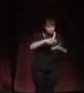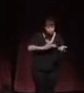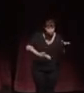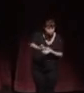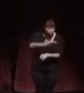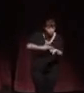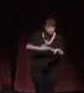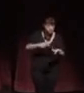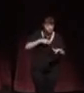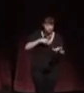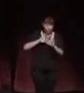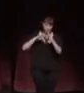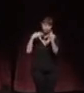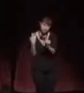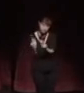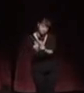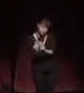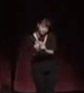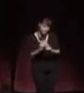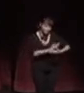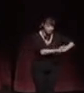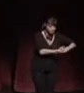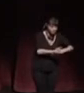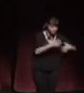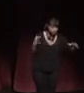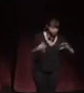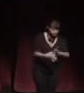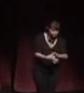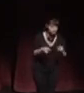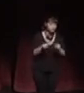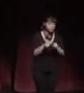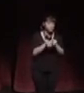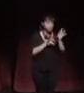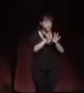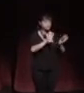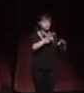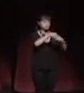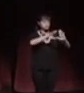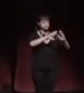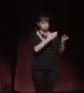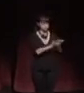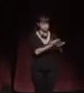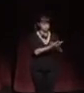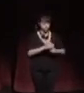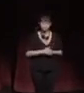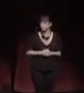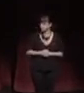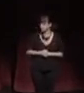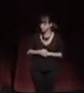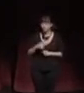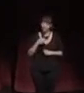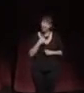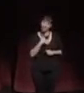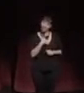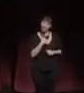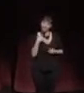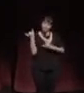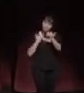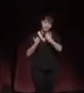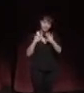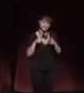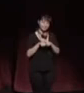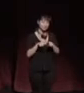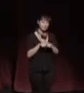bebês e famílias a projetos em centros escolares. E eu também aprendi que ela é a irmã